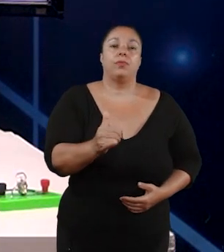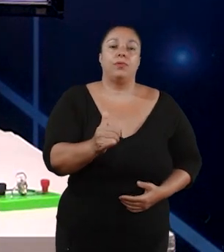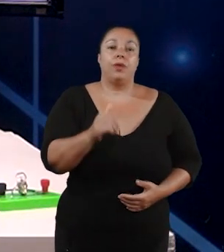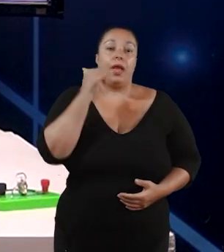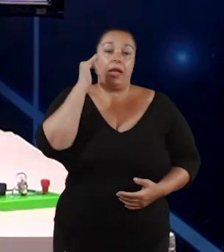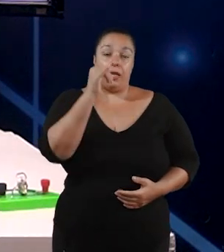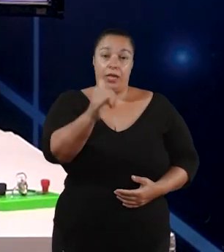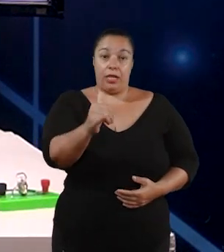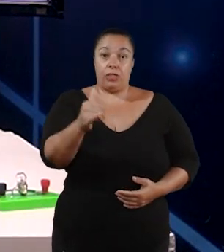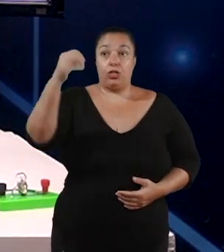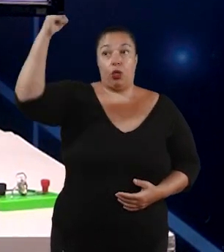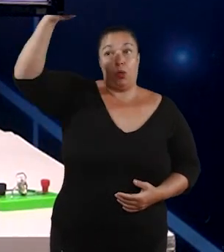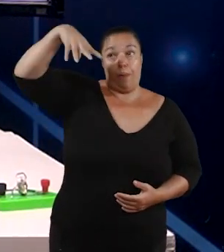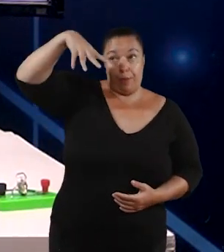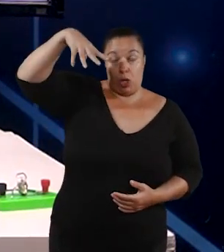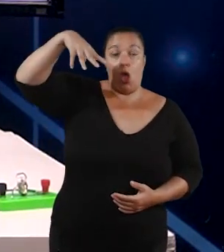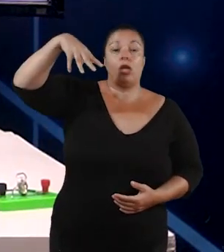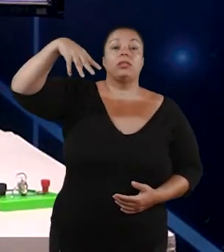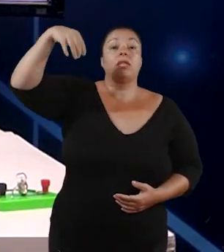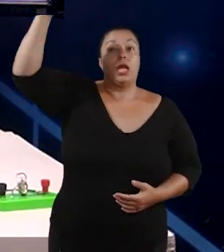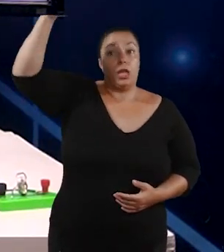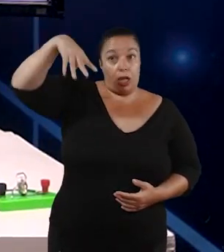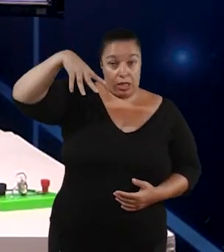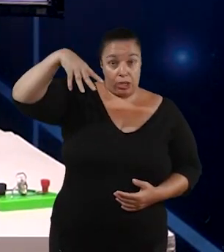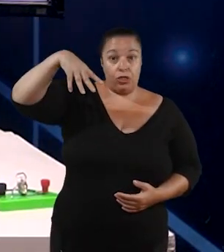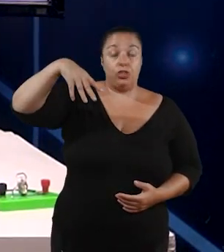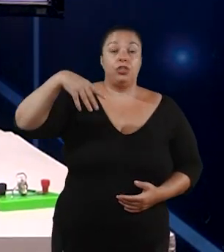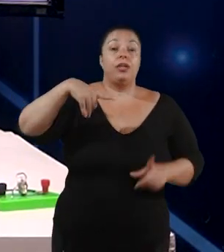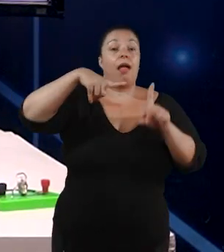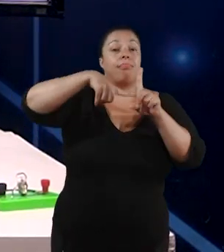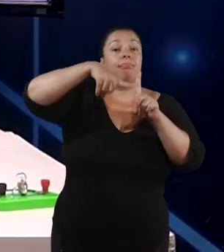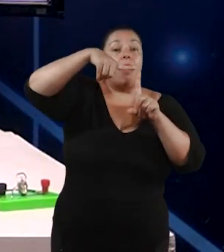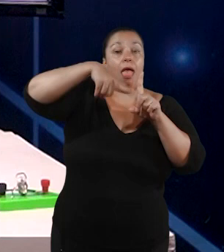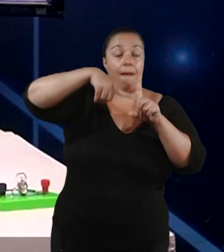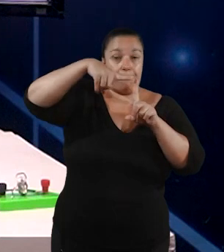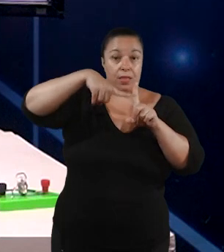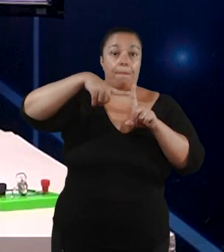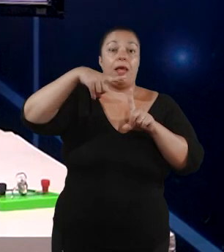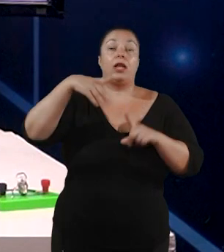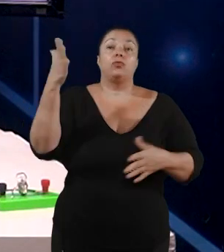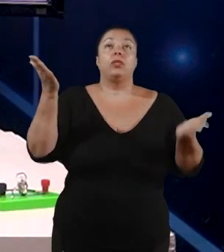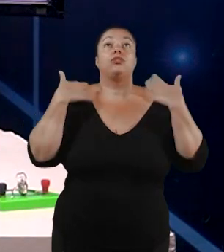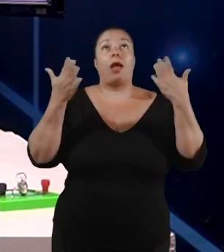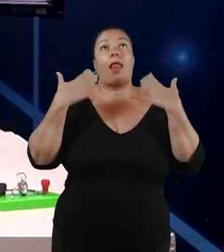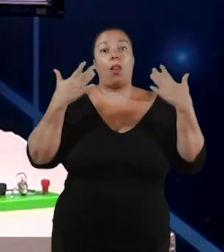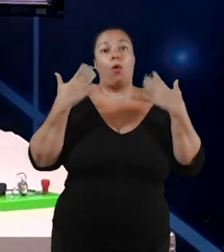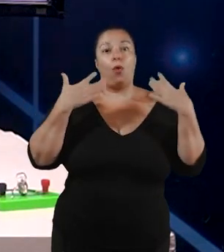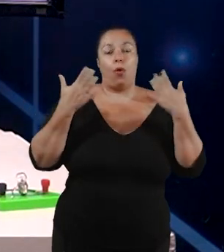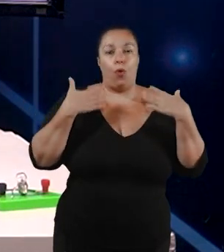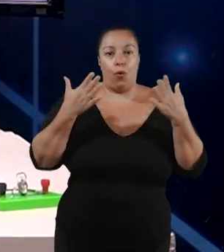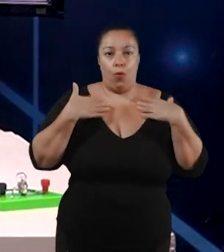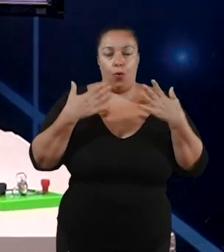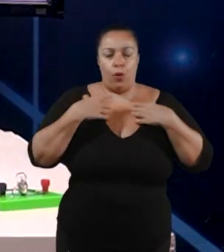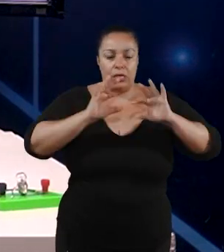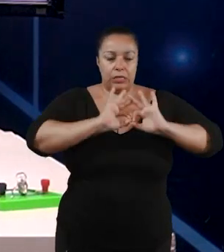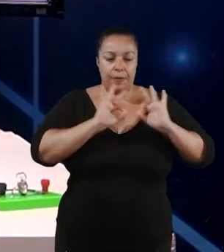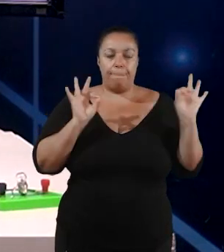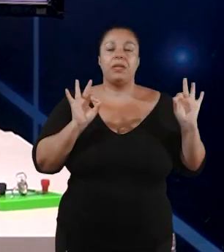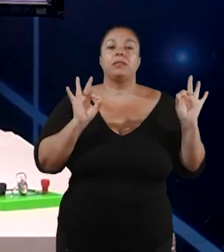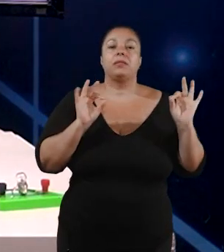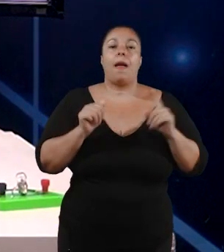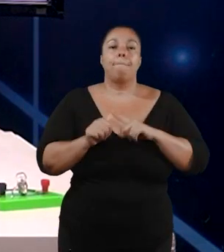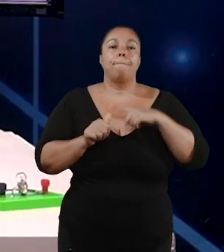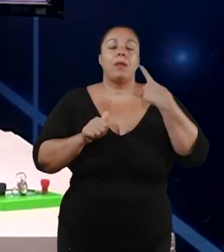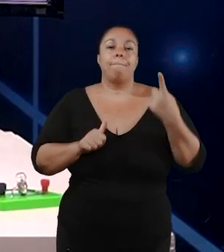em energia luminosa e energia térmica de calor através do efeito Joule. Dada a sua simplicidade, foi o